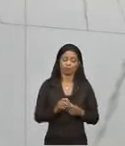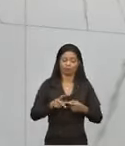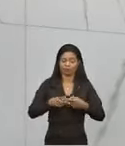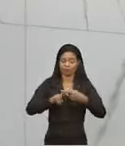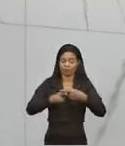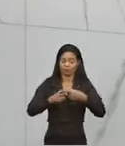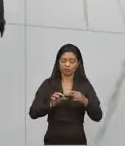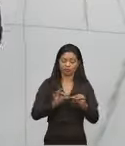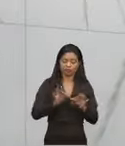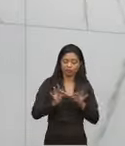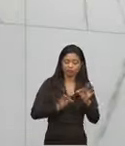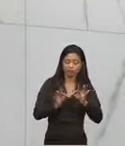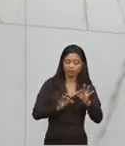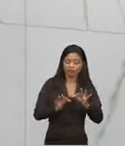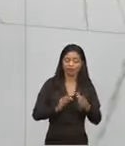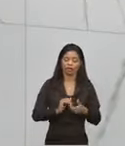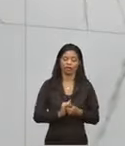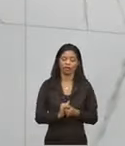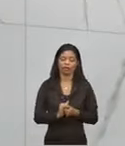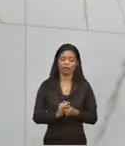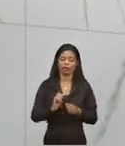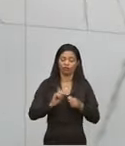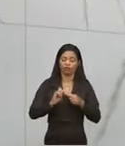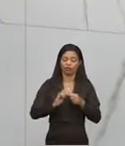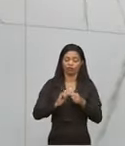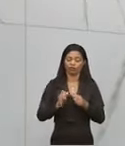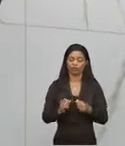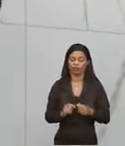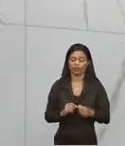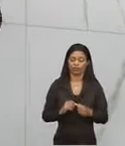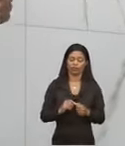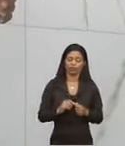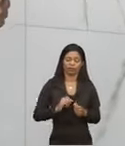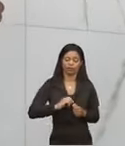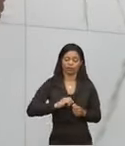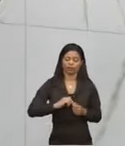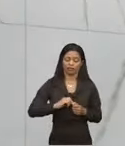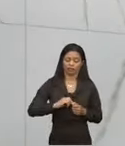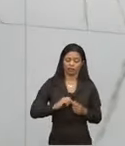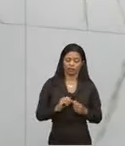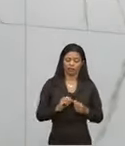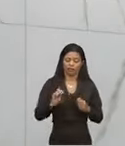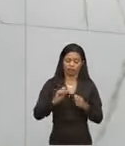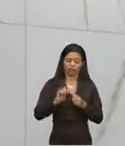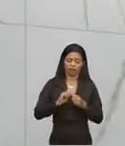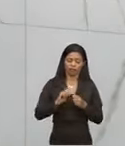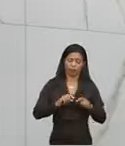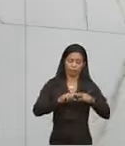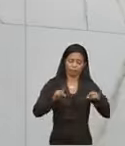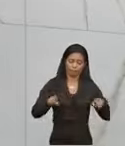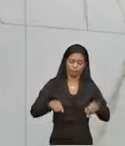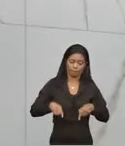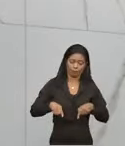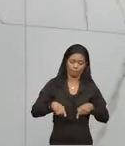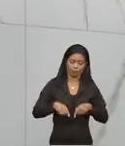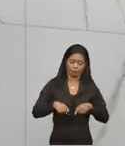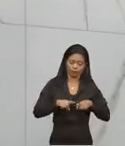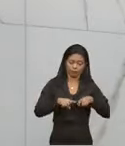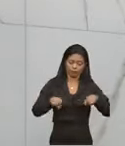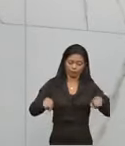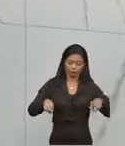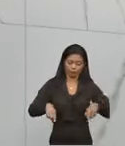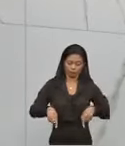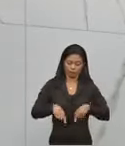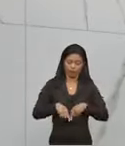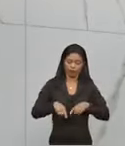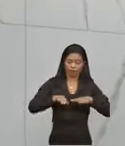amplo, o mais uma área. Fizeram a piscina, você viu sim, você teve lá. Uma piscina linda. Eu lembro, tá aí,